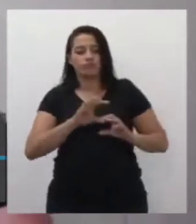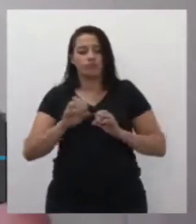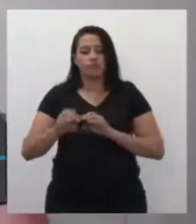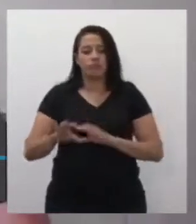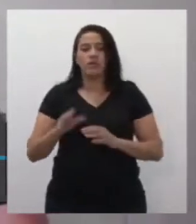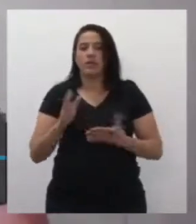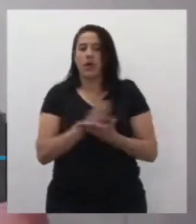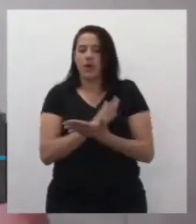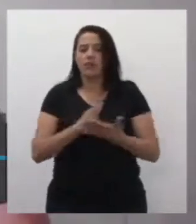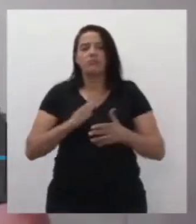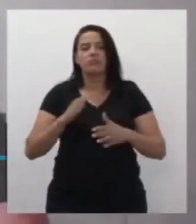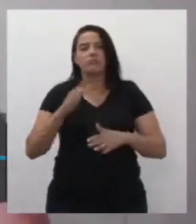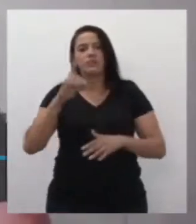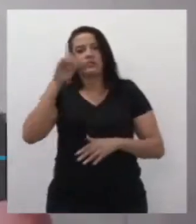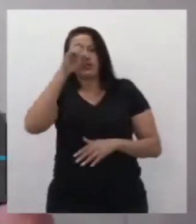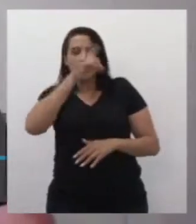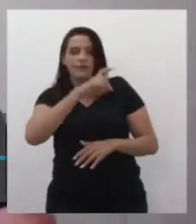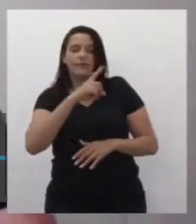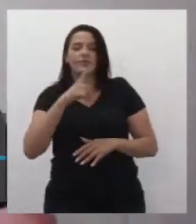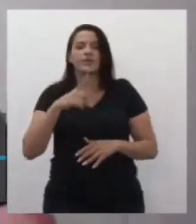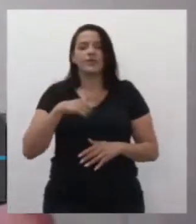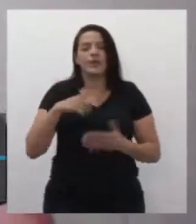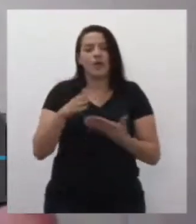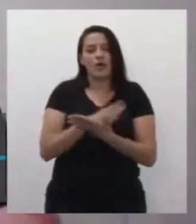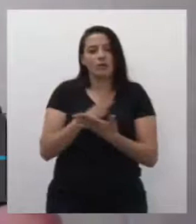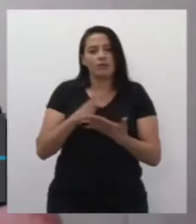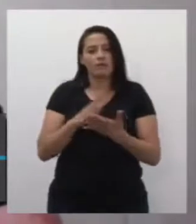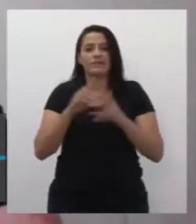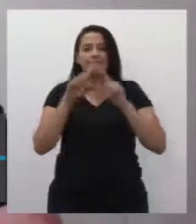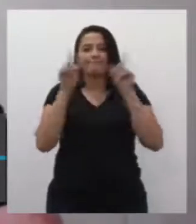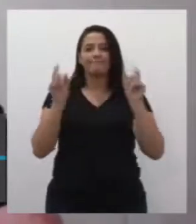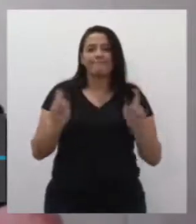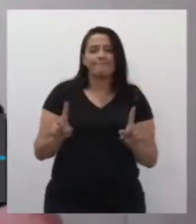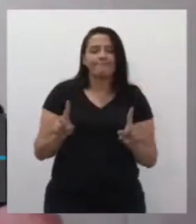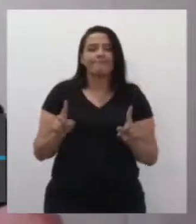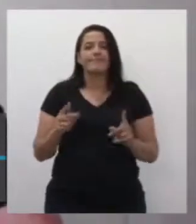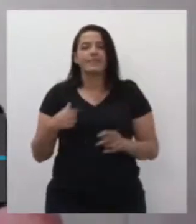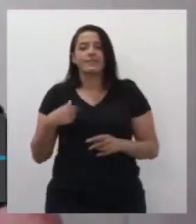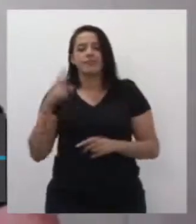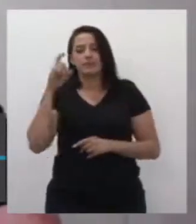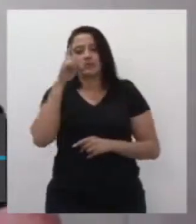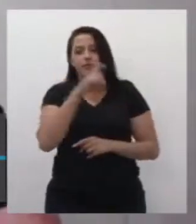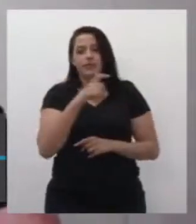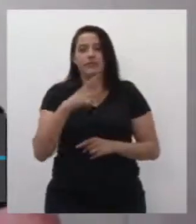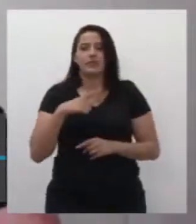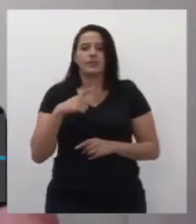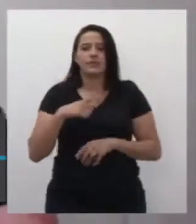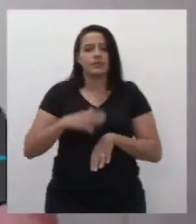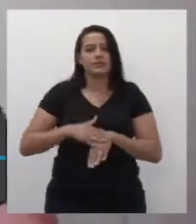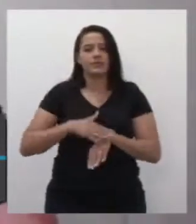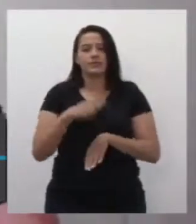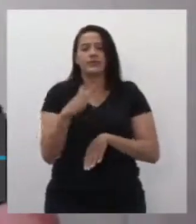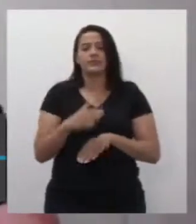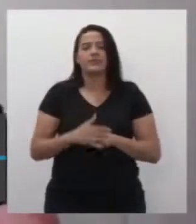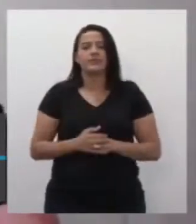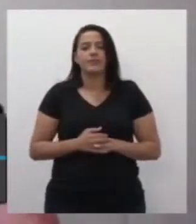alguns desafios, né? Algumas questões aí para a gente, mas eu sou até um pouco mais